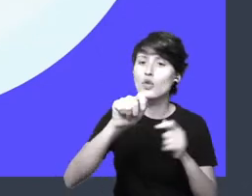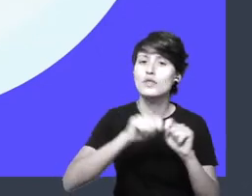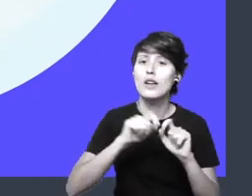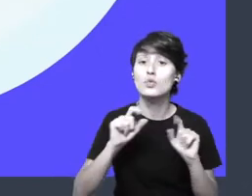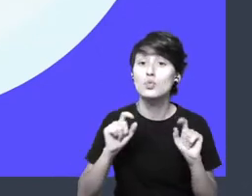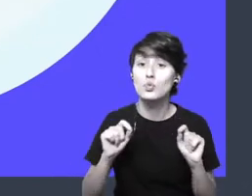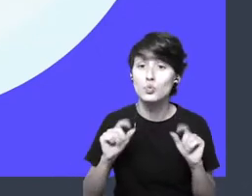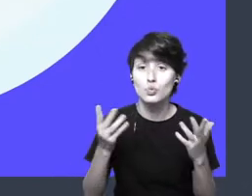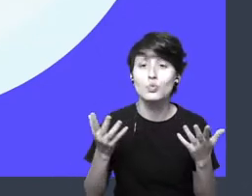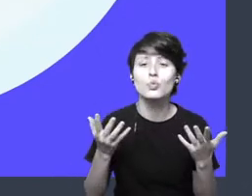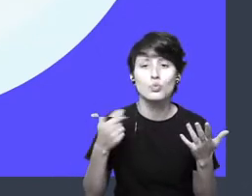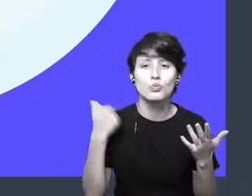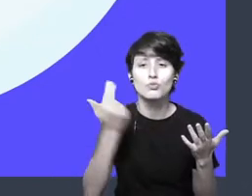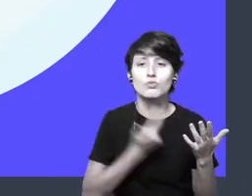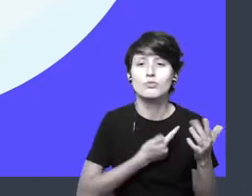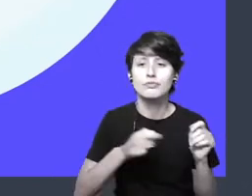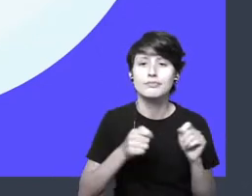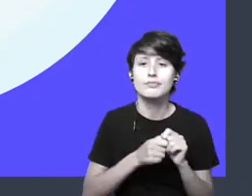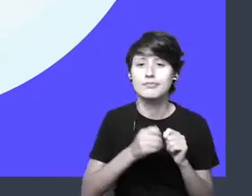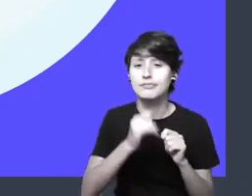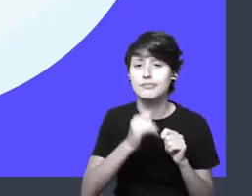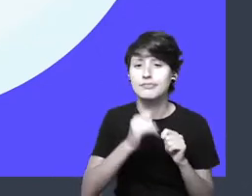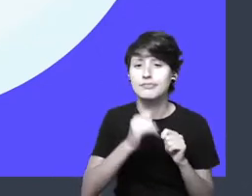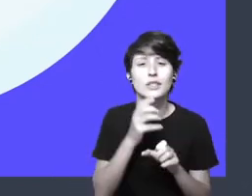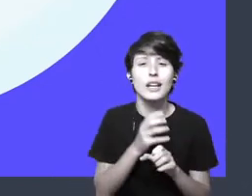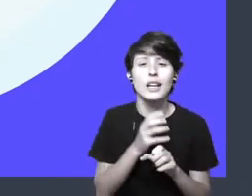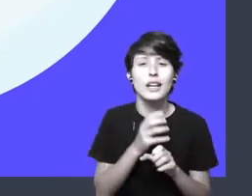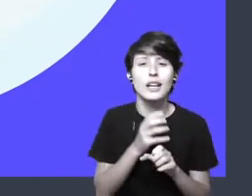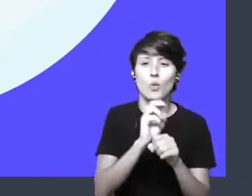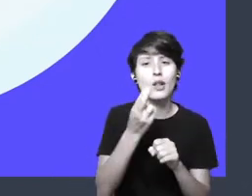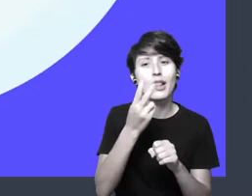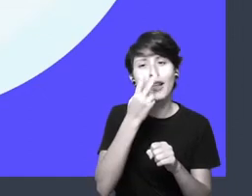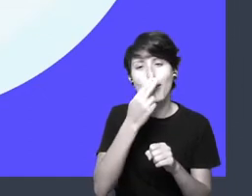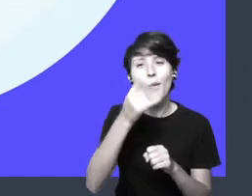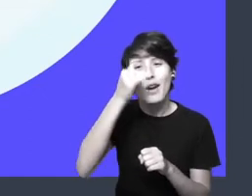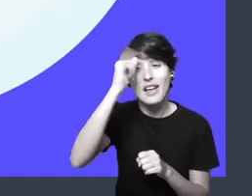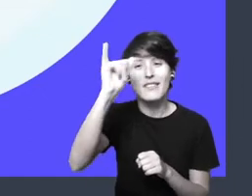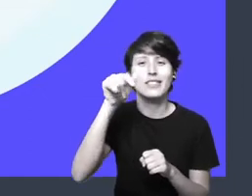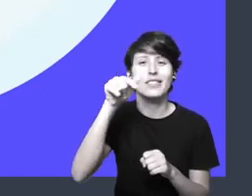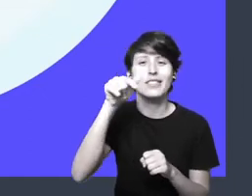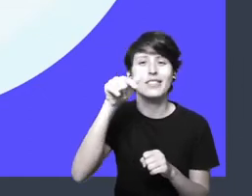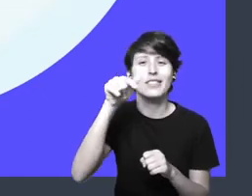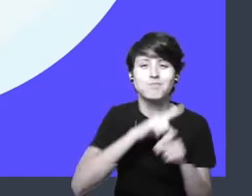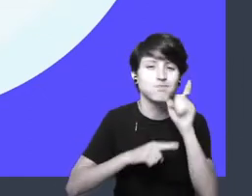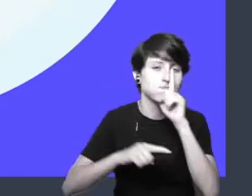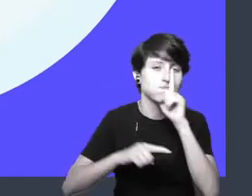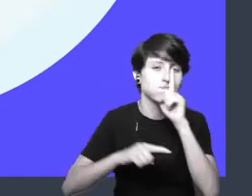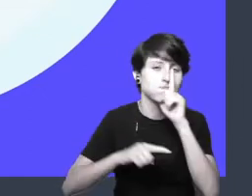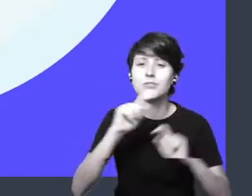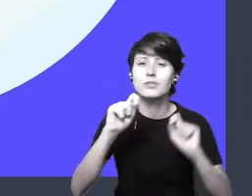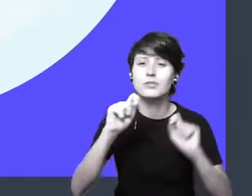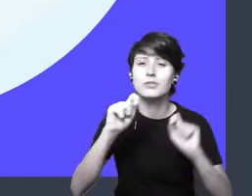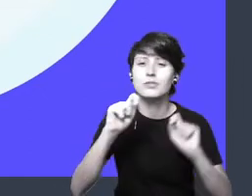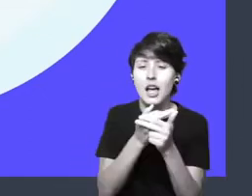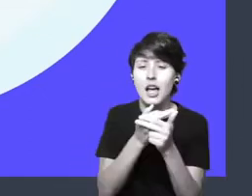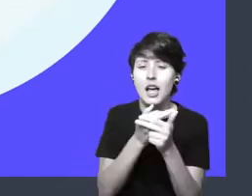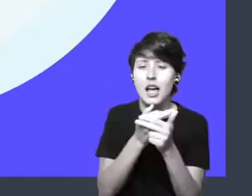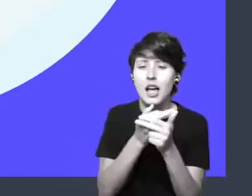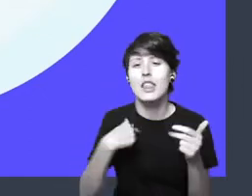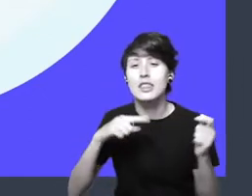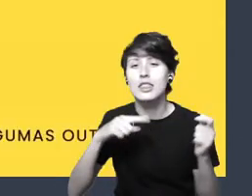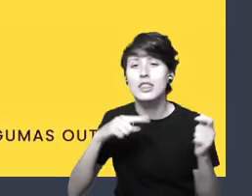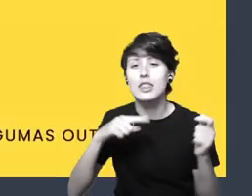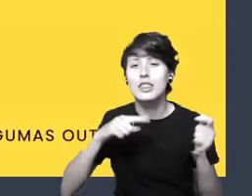que a gente pode fazer, por exemplo, para calcular e mitigar os vieses? Será que tem algo que a gente possa utilizar? Será que existem